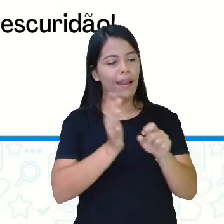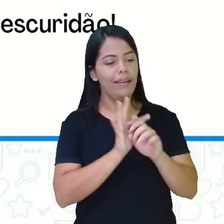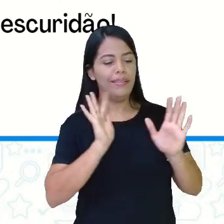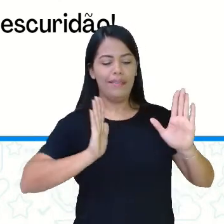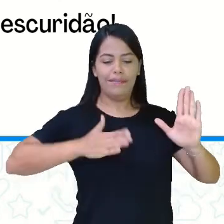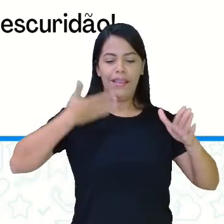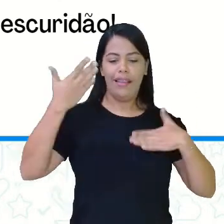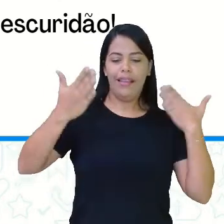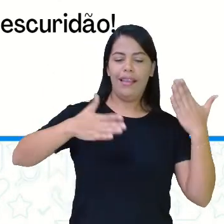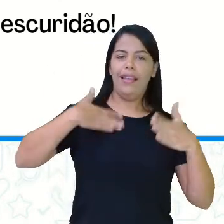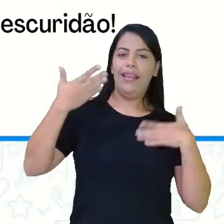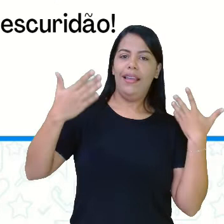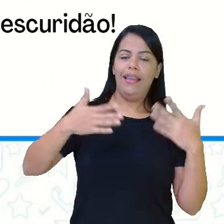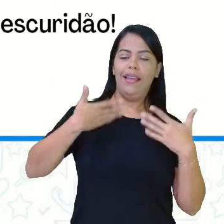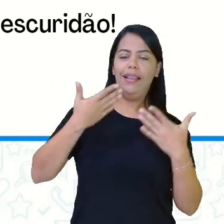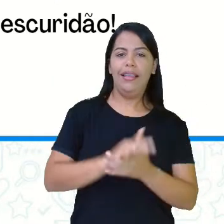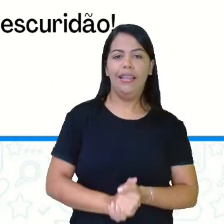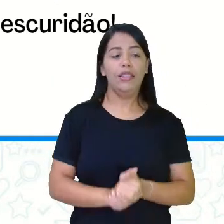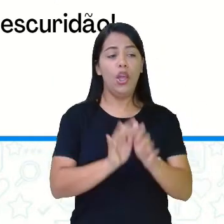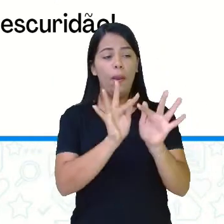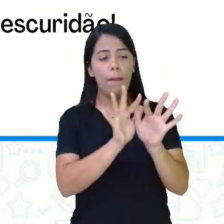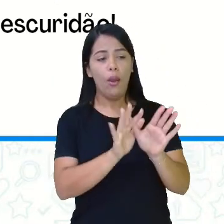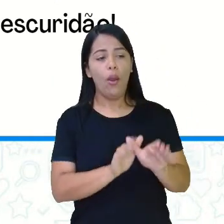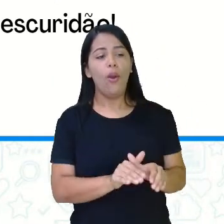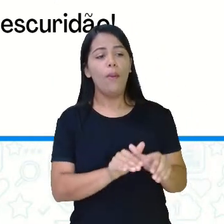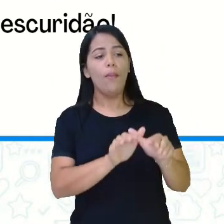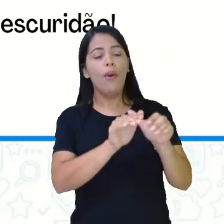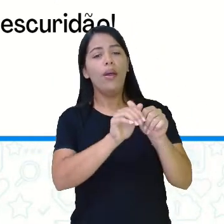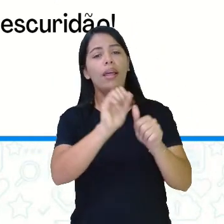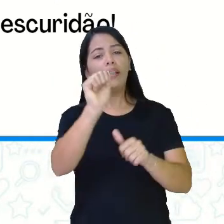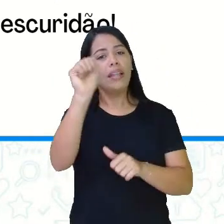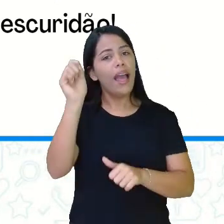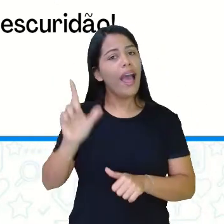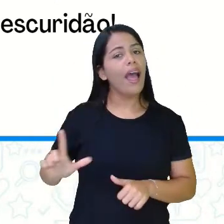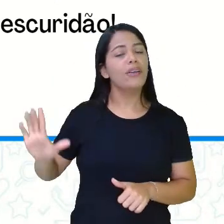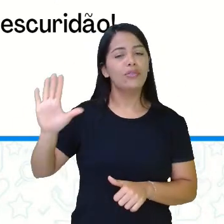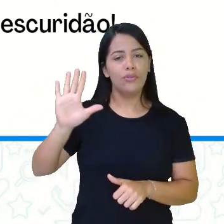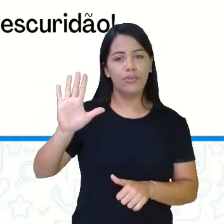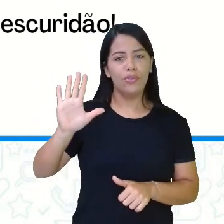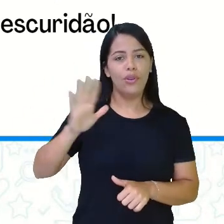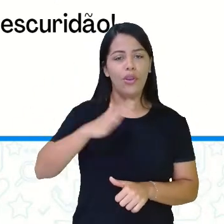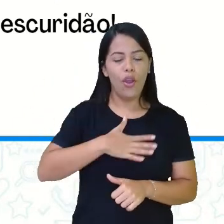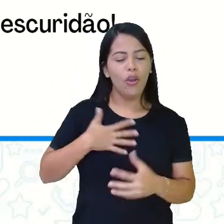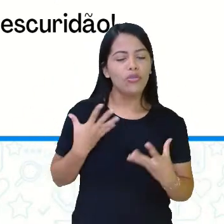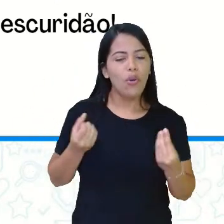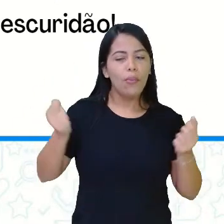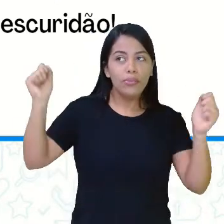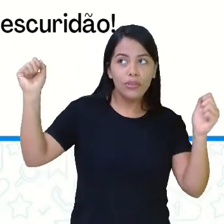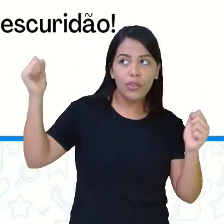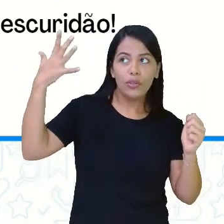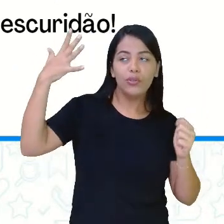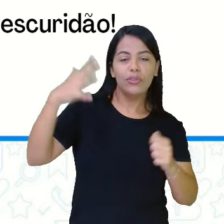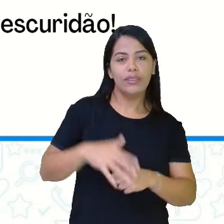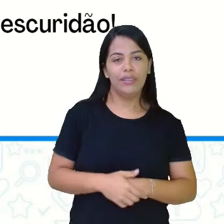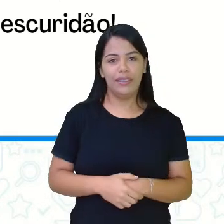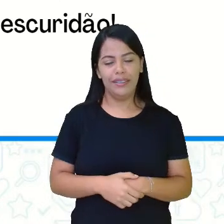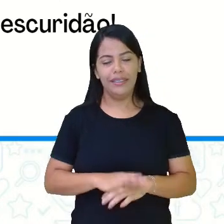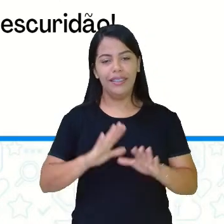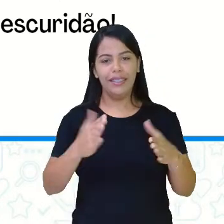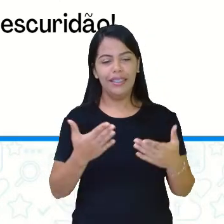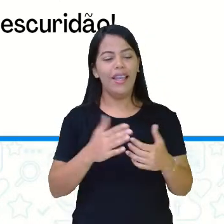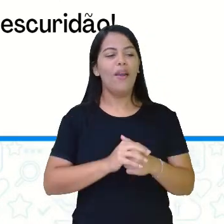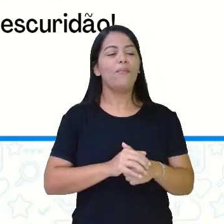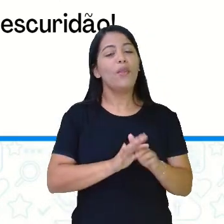francas. Borboletas azuis gostam muito de luz. As amarelinhas são